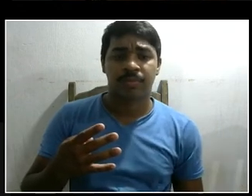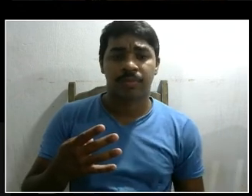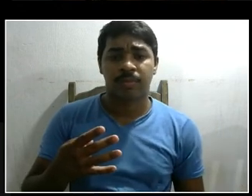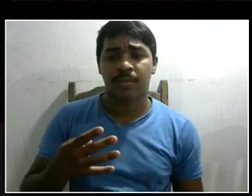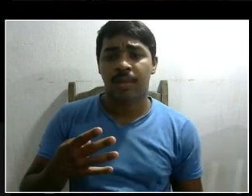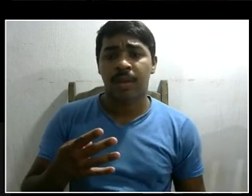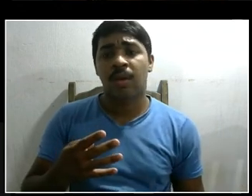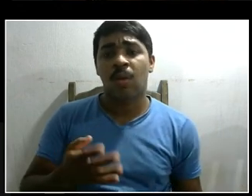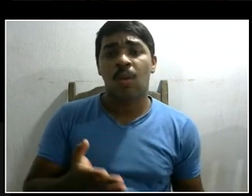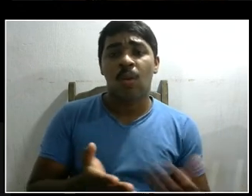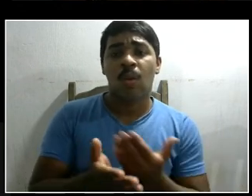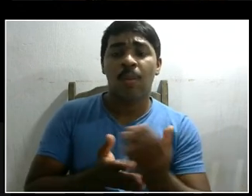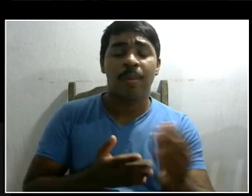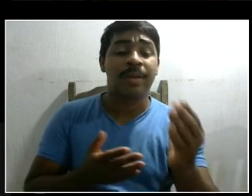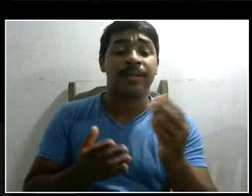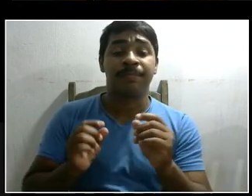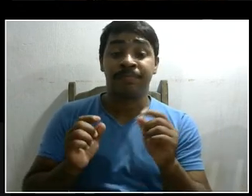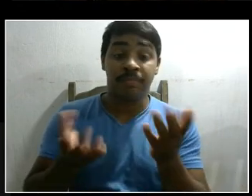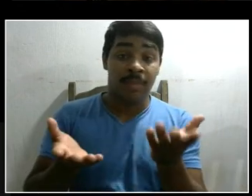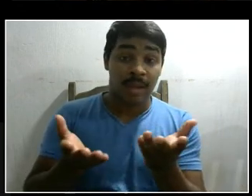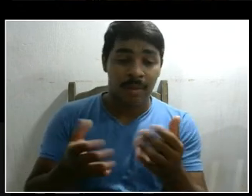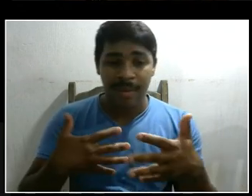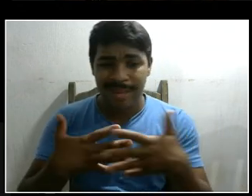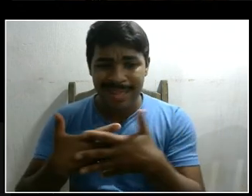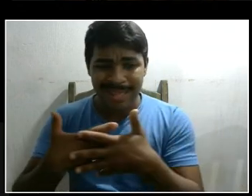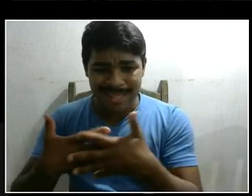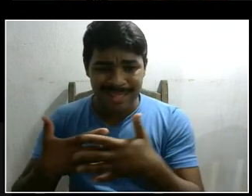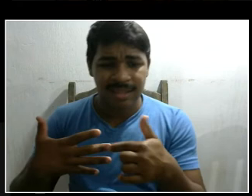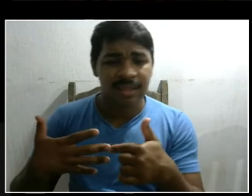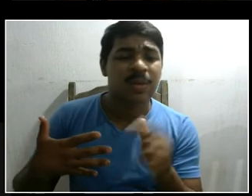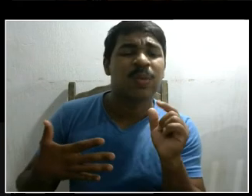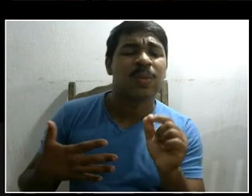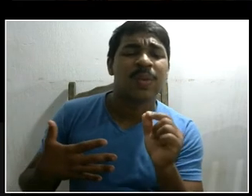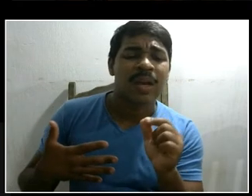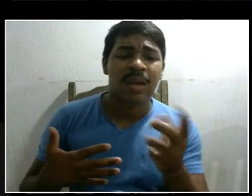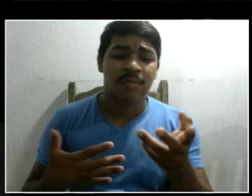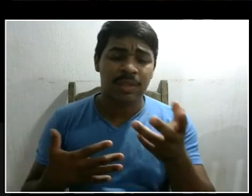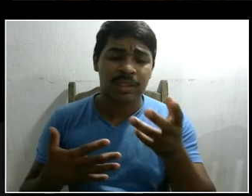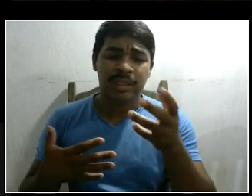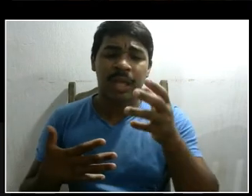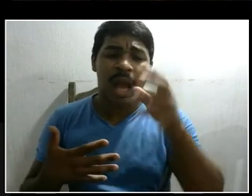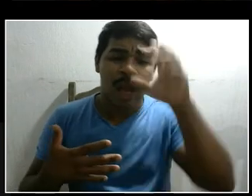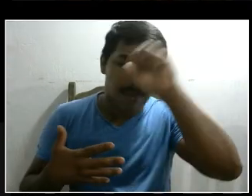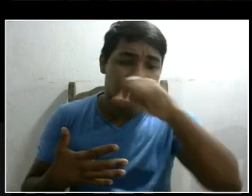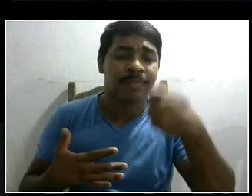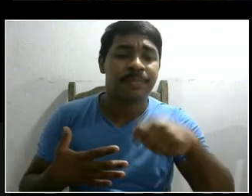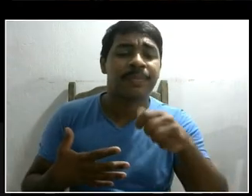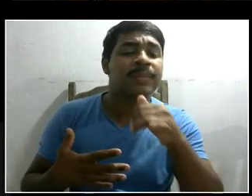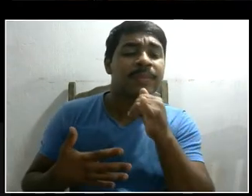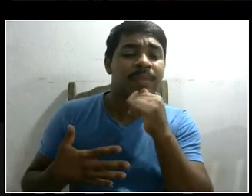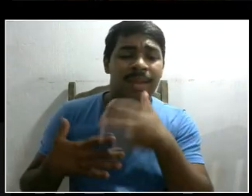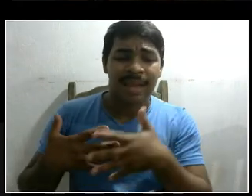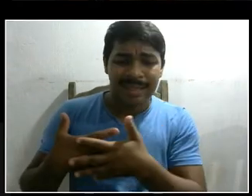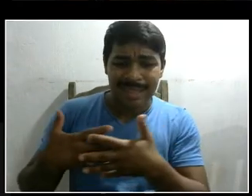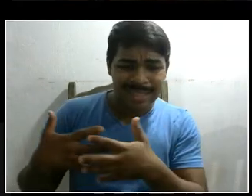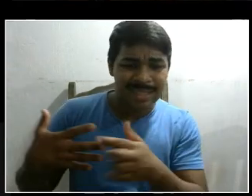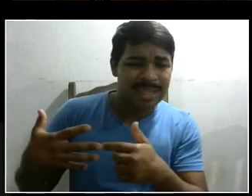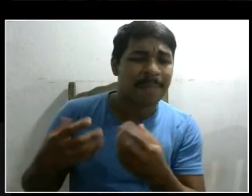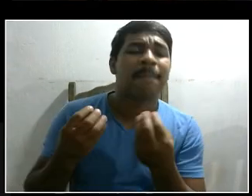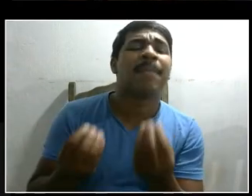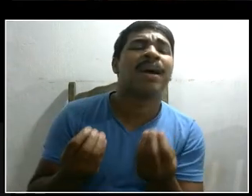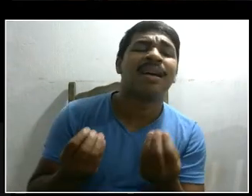tecidos, o que é importante a gente saber sobre os tecidos? Então, é importante a gente saber a função daquele tecido, né? Para que ele